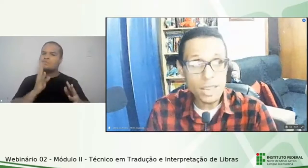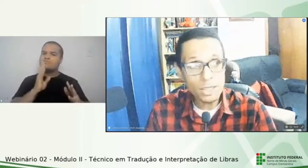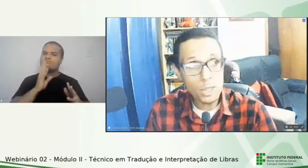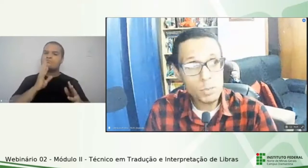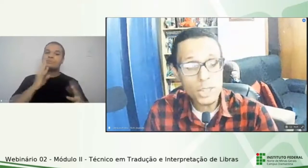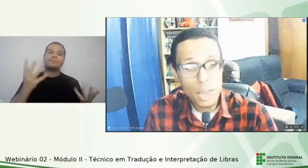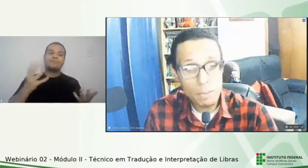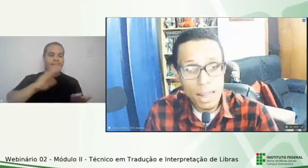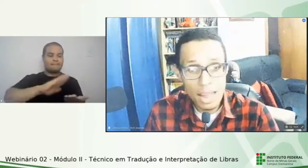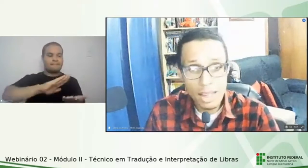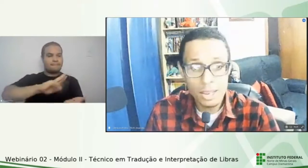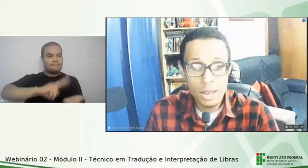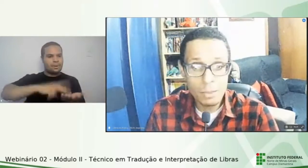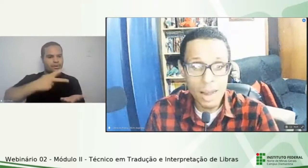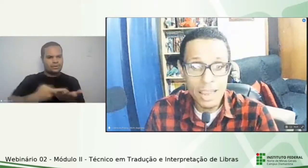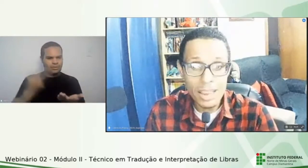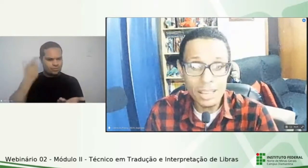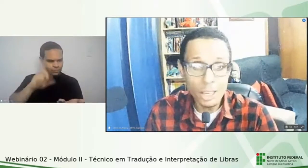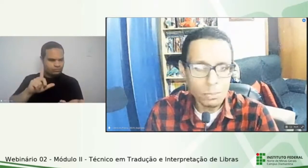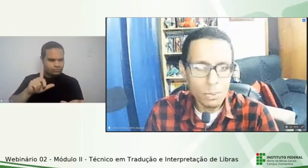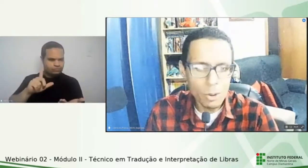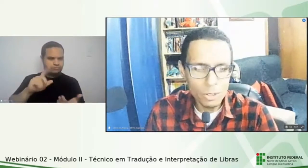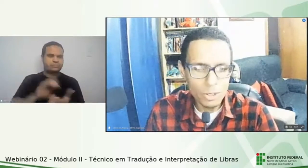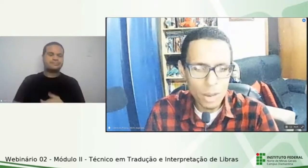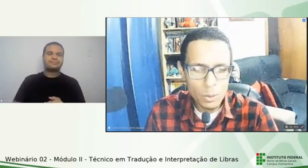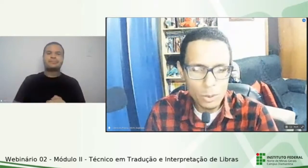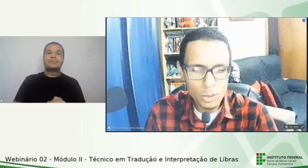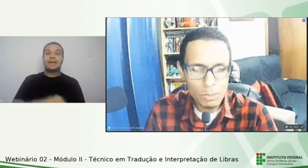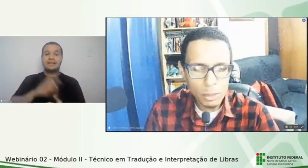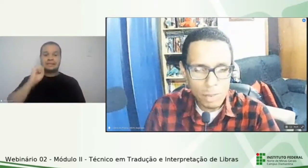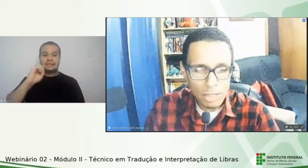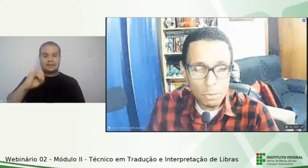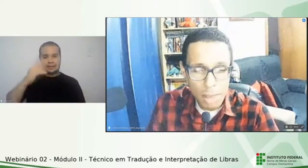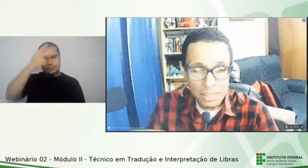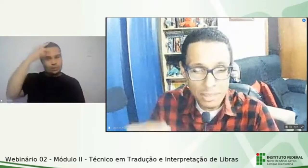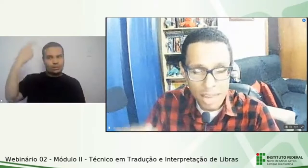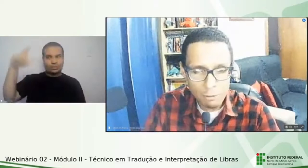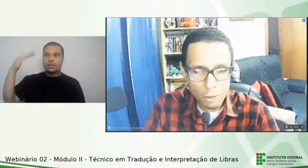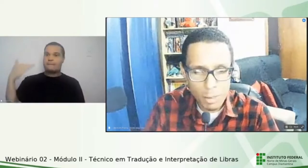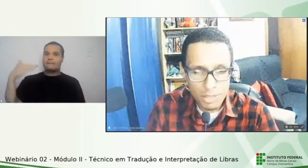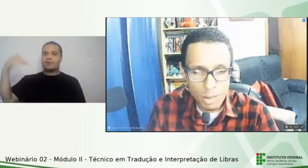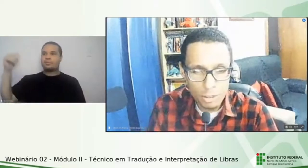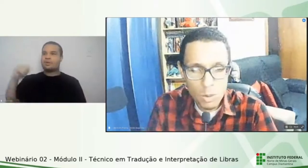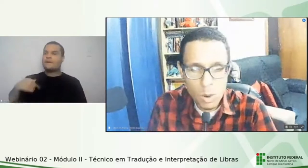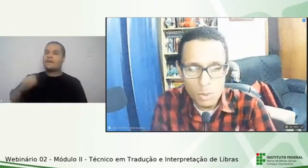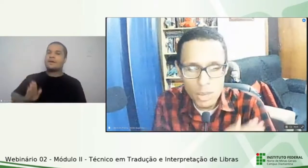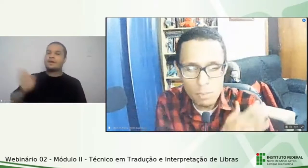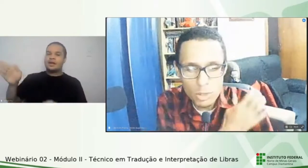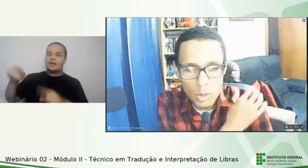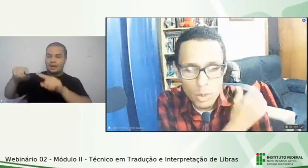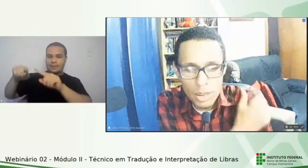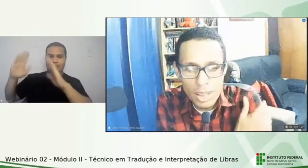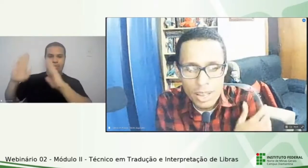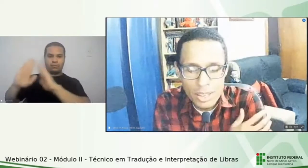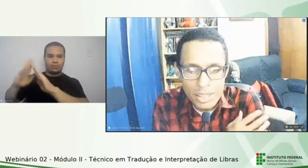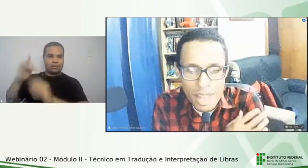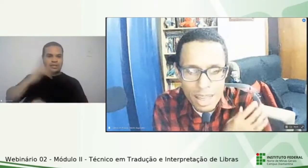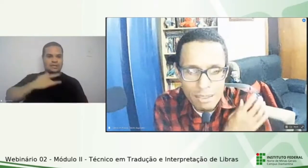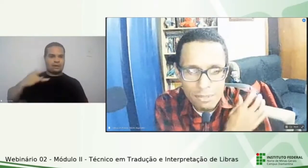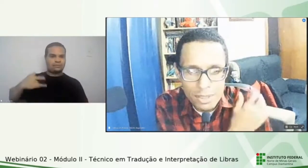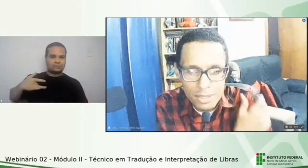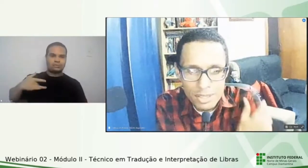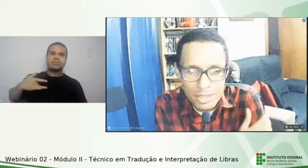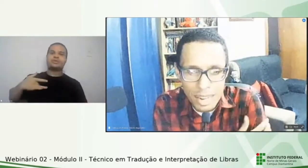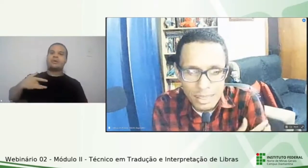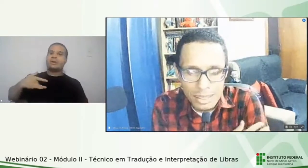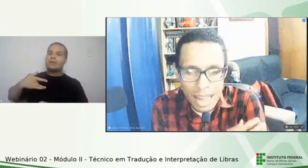Será que se me chamar para ir lá no posto de saúde, pelo menos passar informação de como que a pessoa